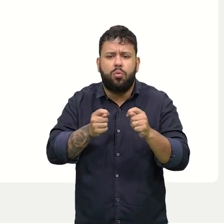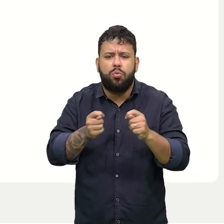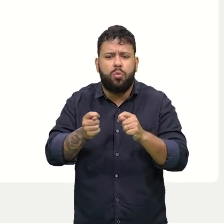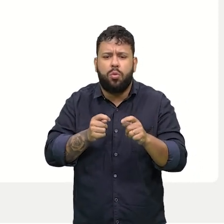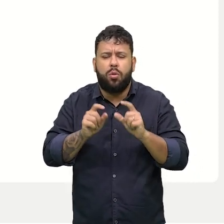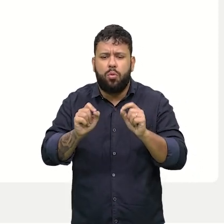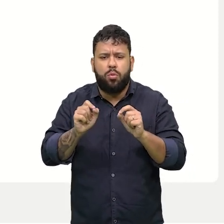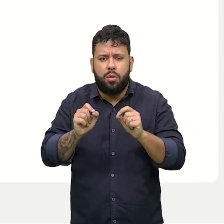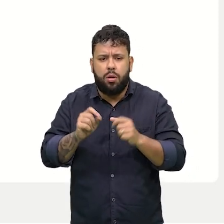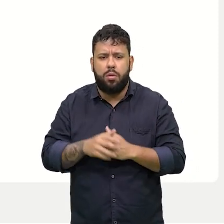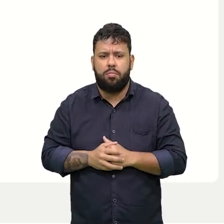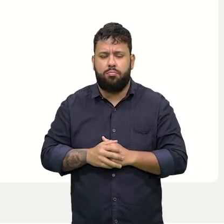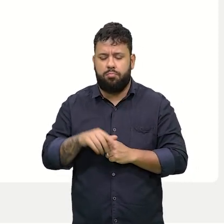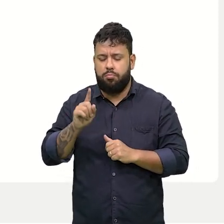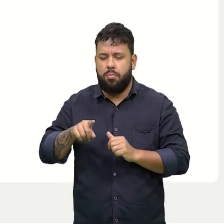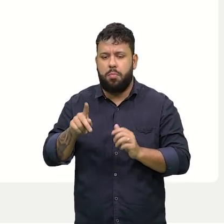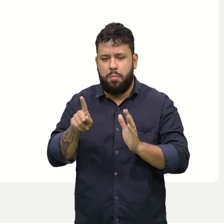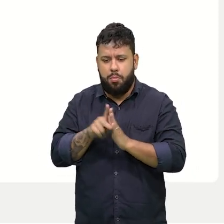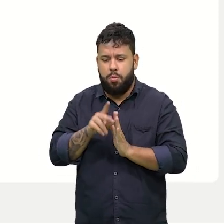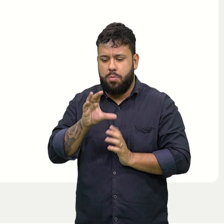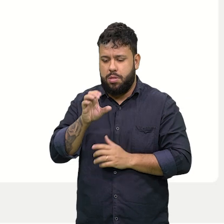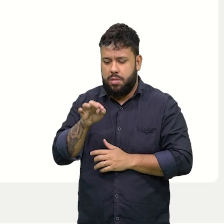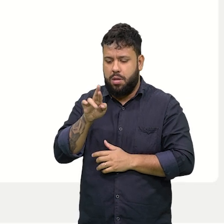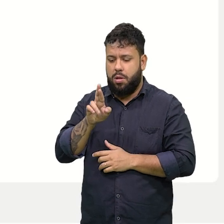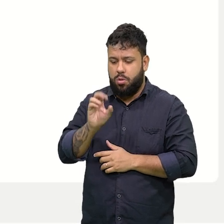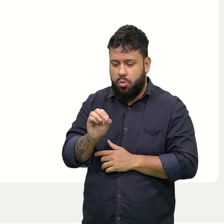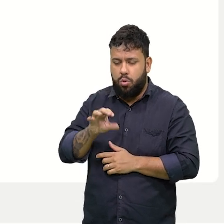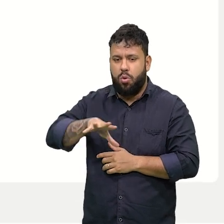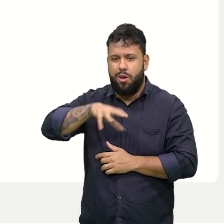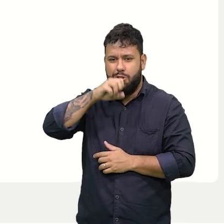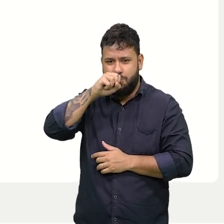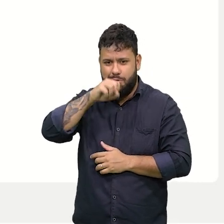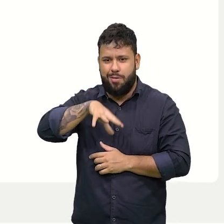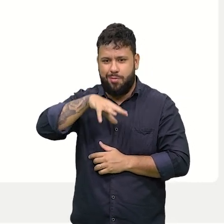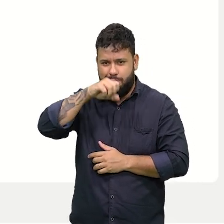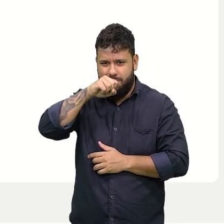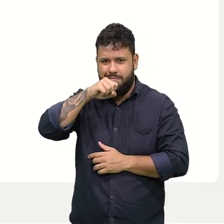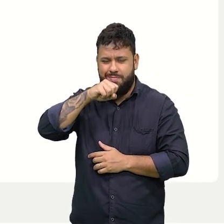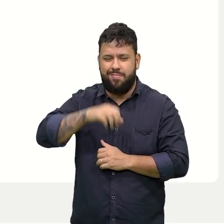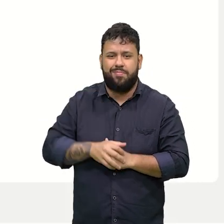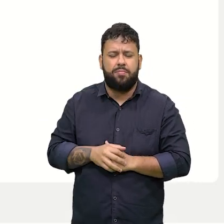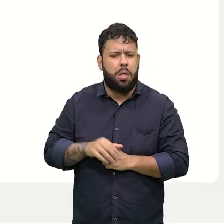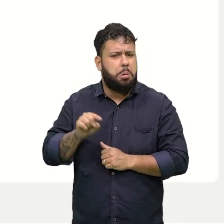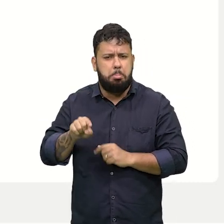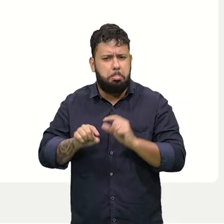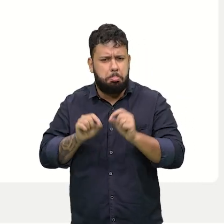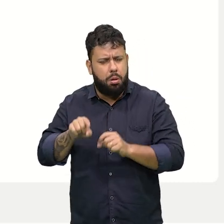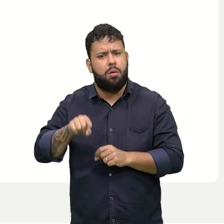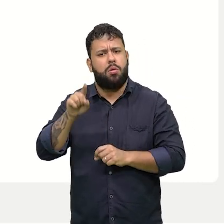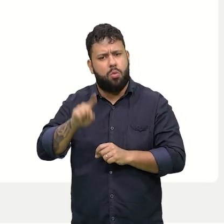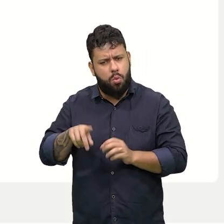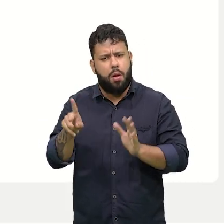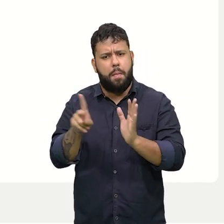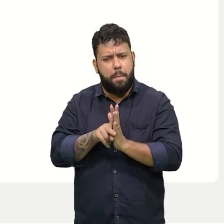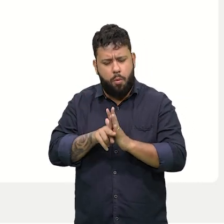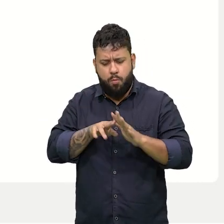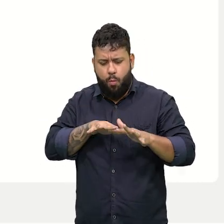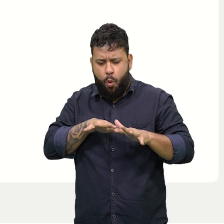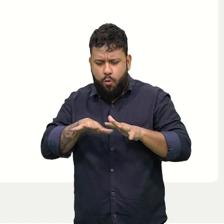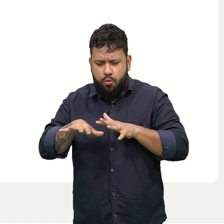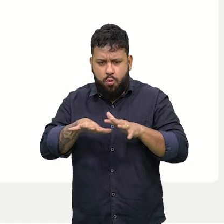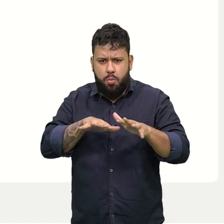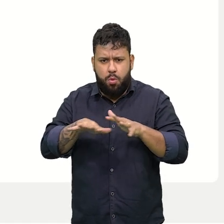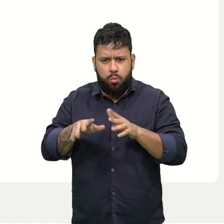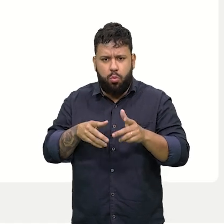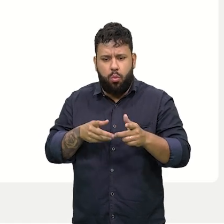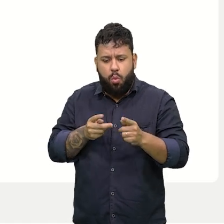de centro respiratório. O centro respiratório é a mecânica bulbar do